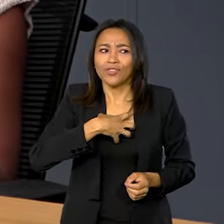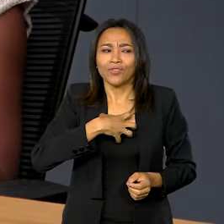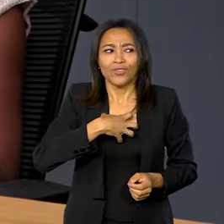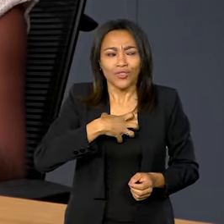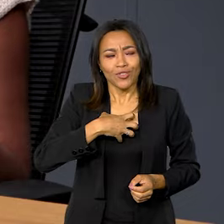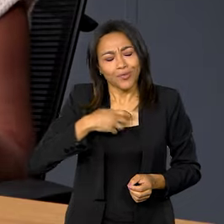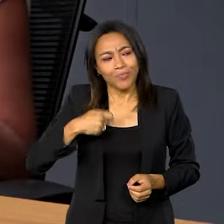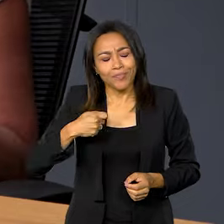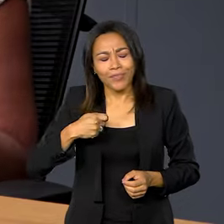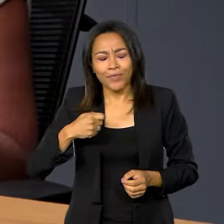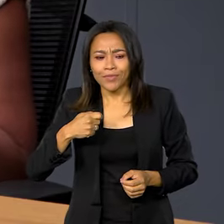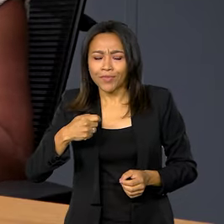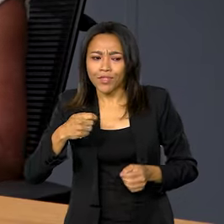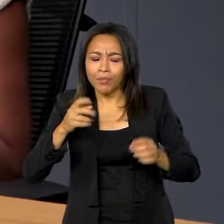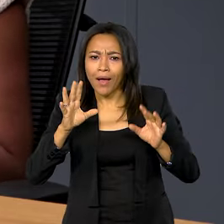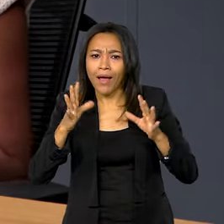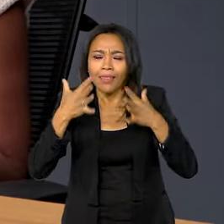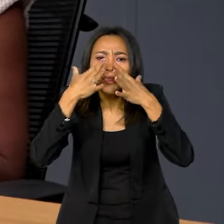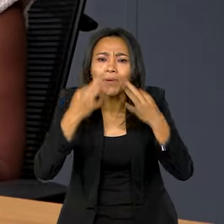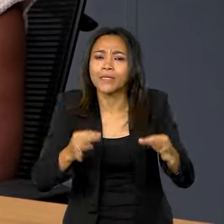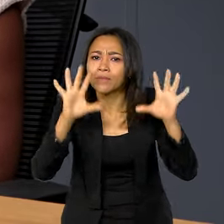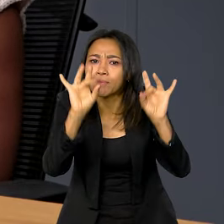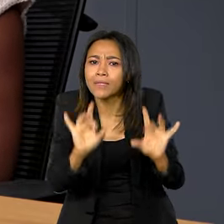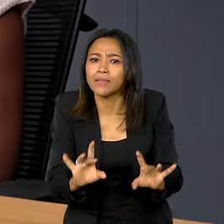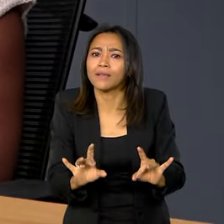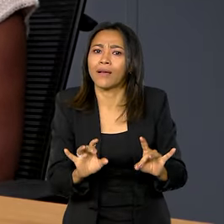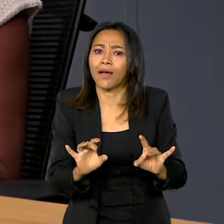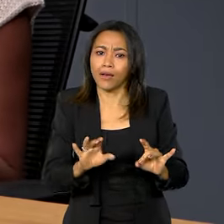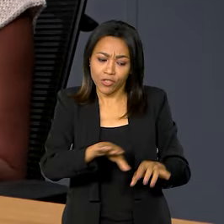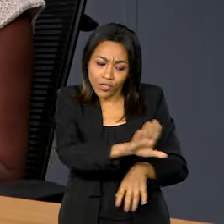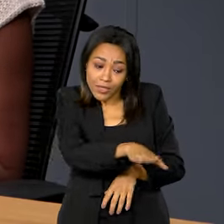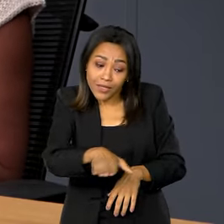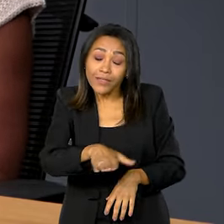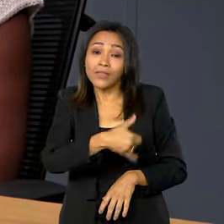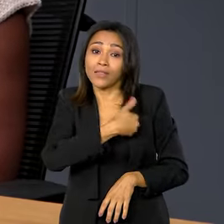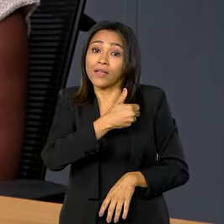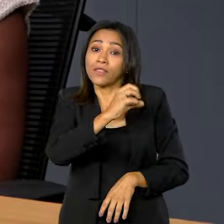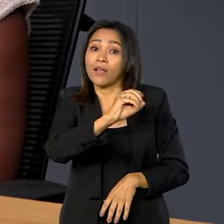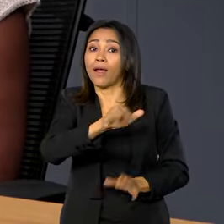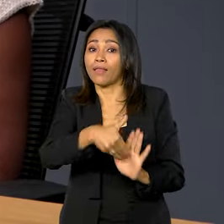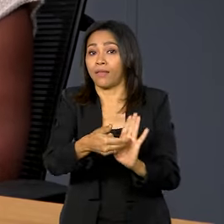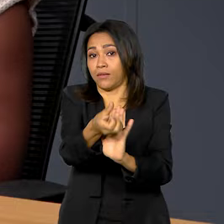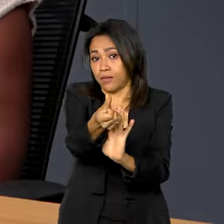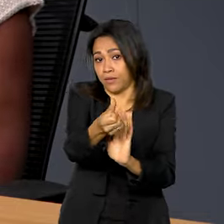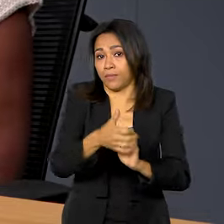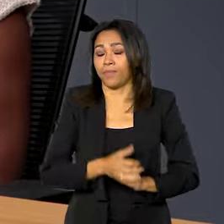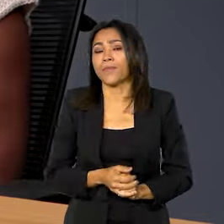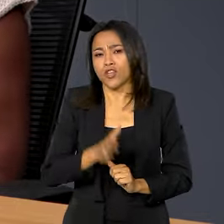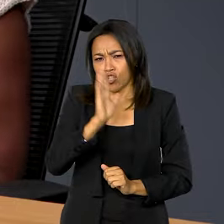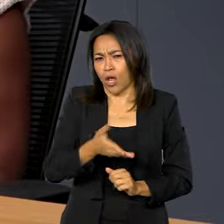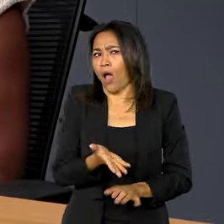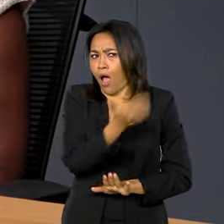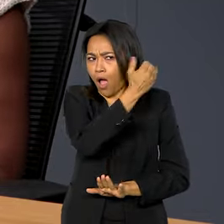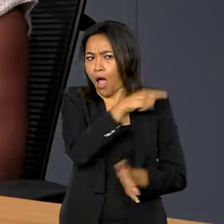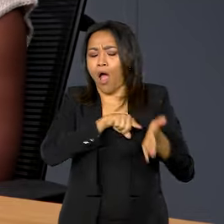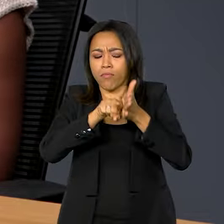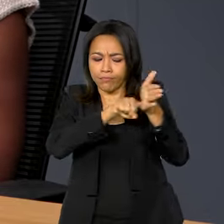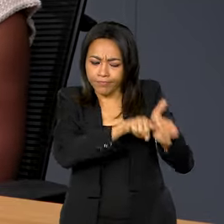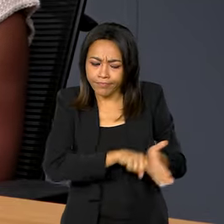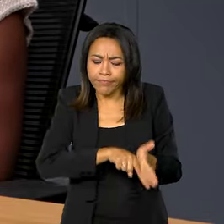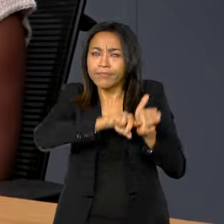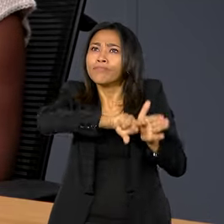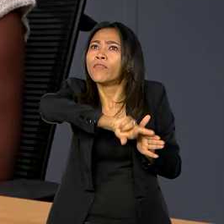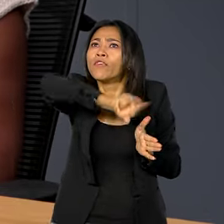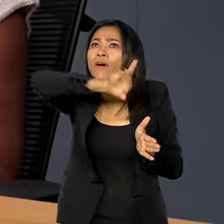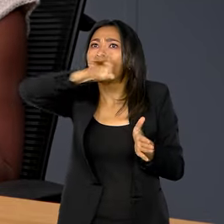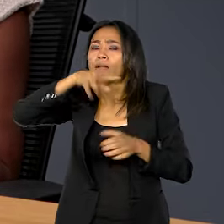essa necessidade de olhar com mais foco para o público de primeira infância que é o público de 0 a 6 anos nós já temos estudos assim